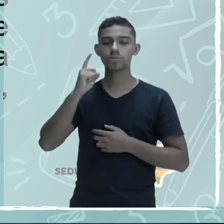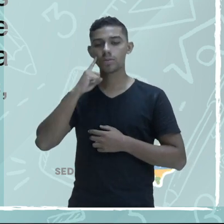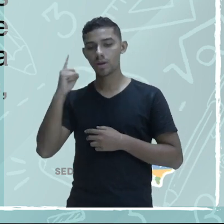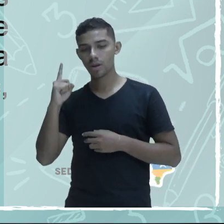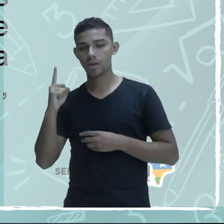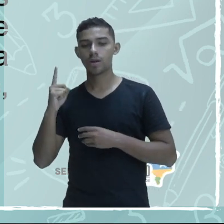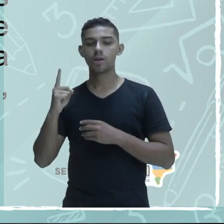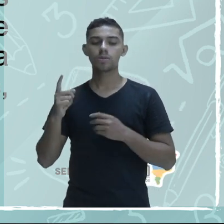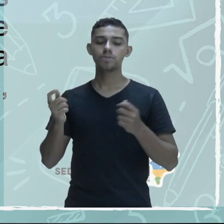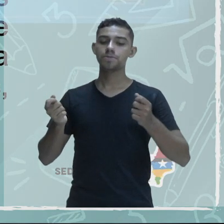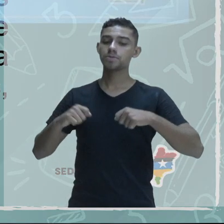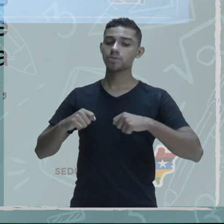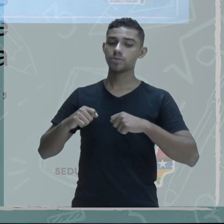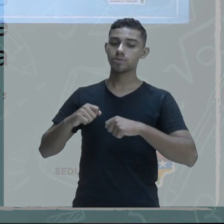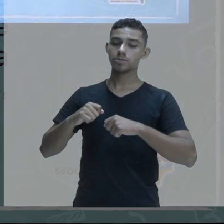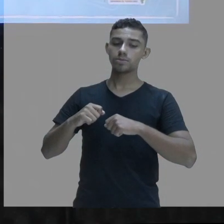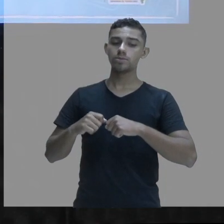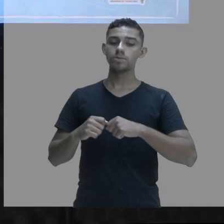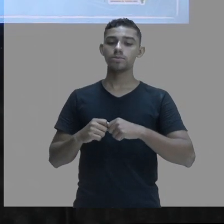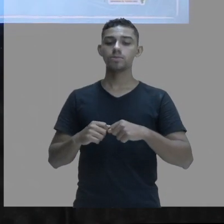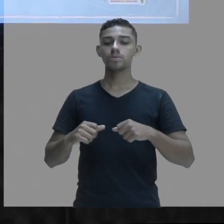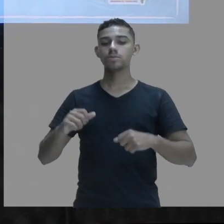alcenos. O eteno,